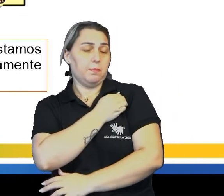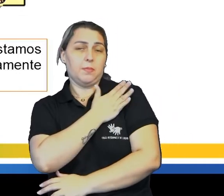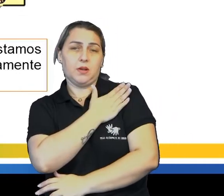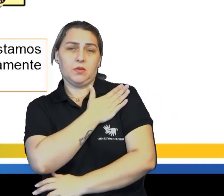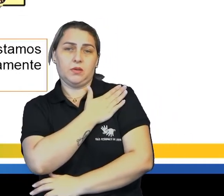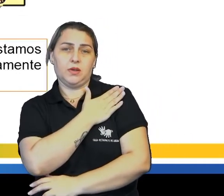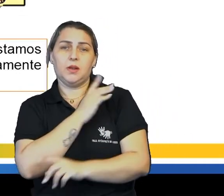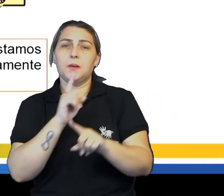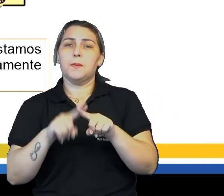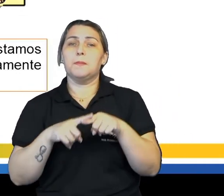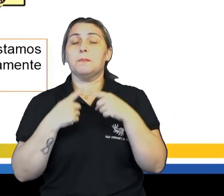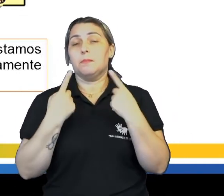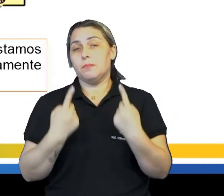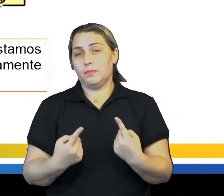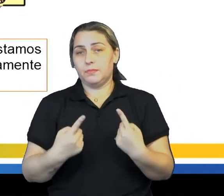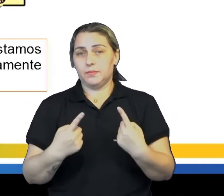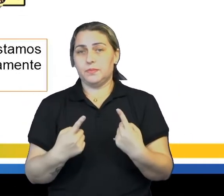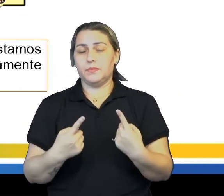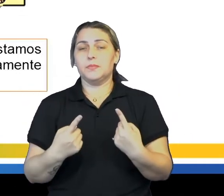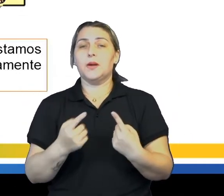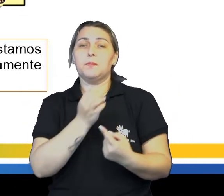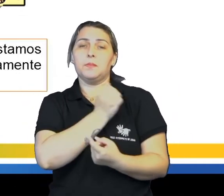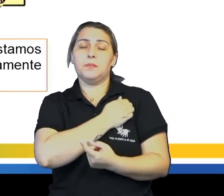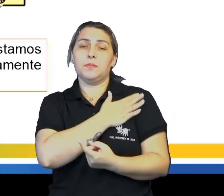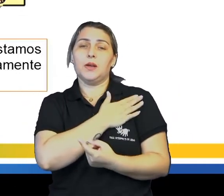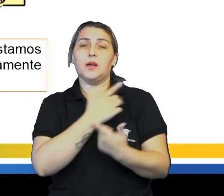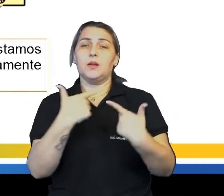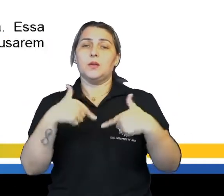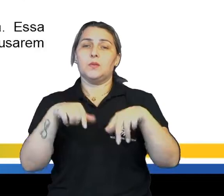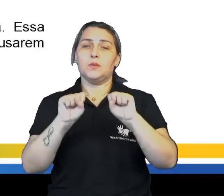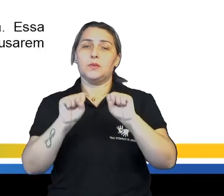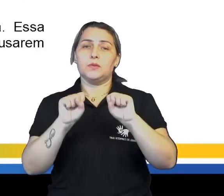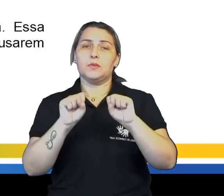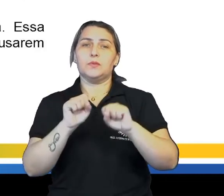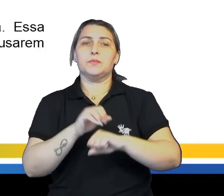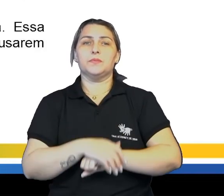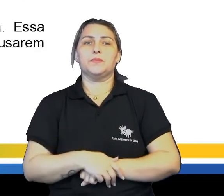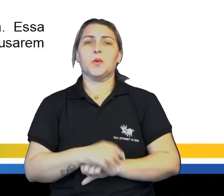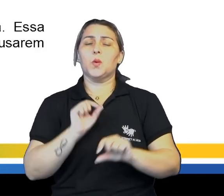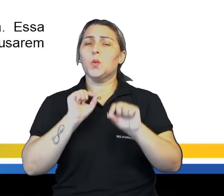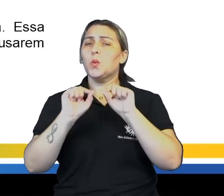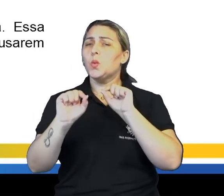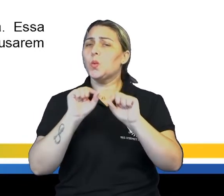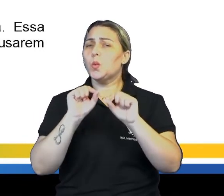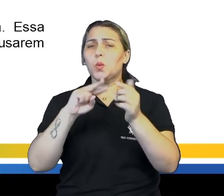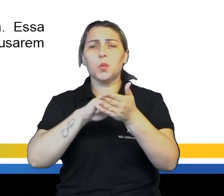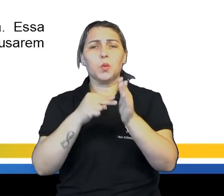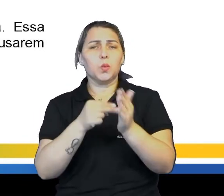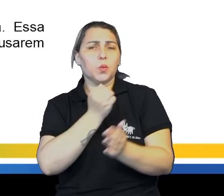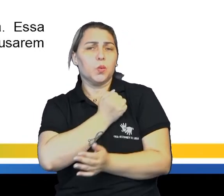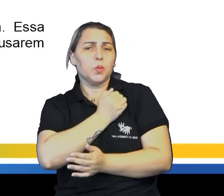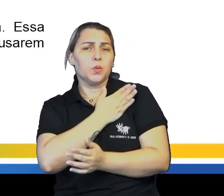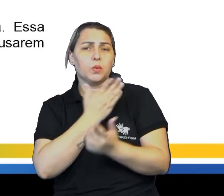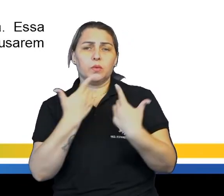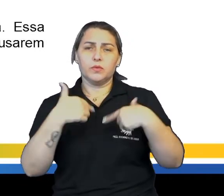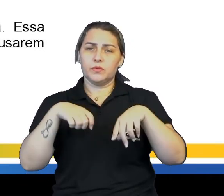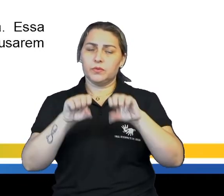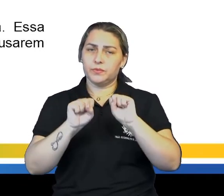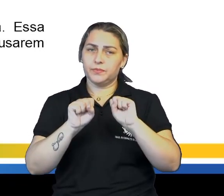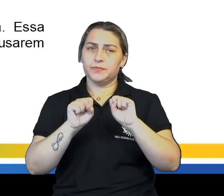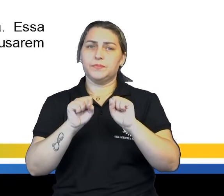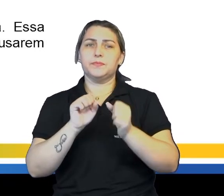preconceito, mais especificamente, preconceito linguístico. O que é esse preconceito linguístico? É